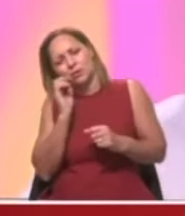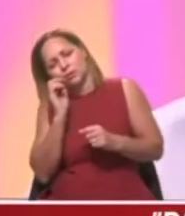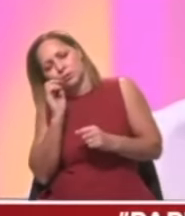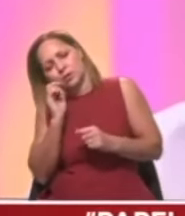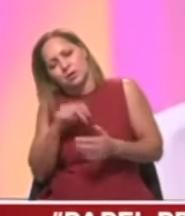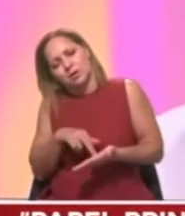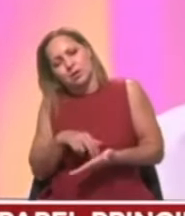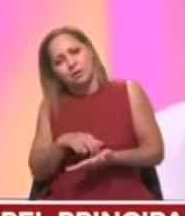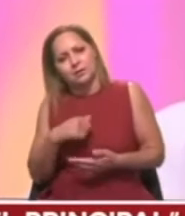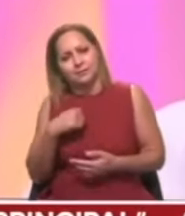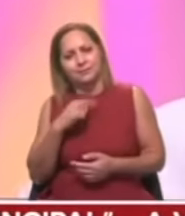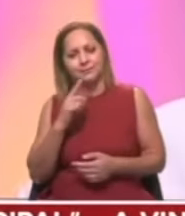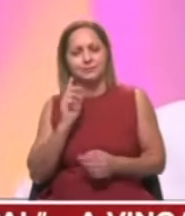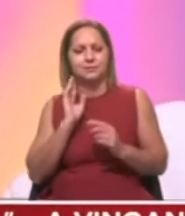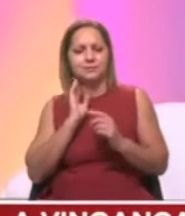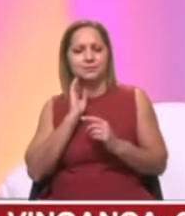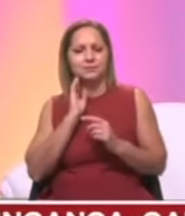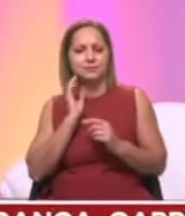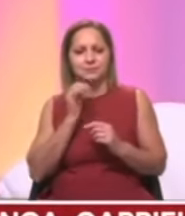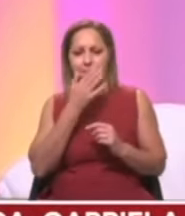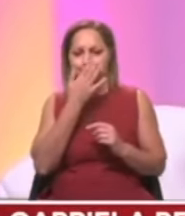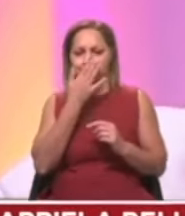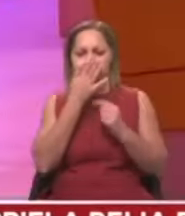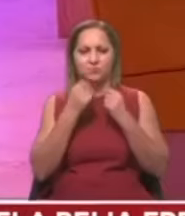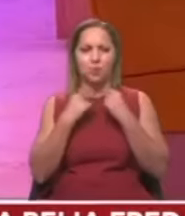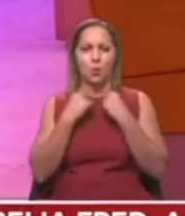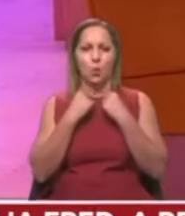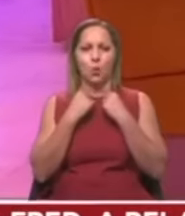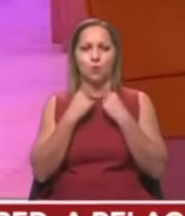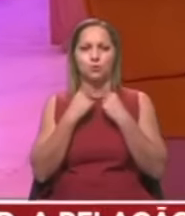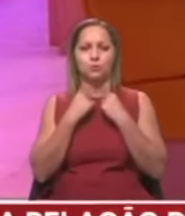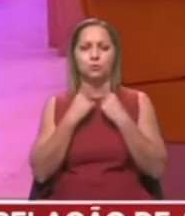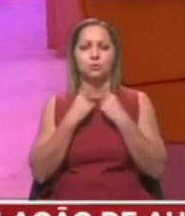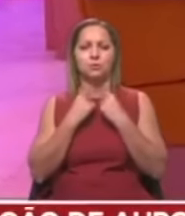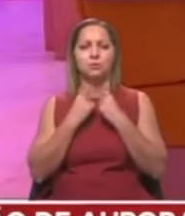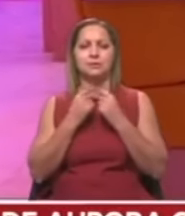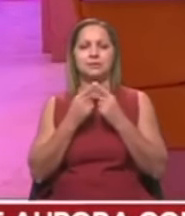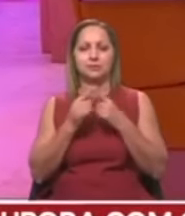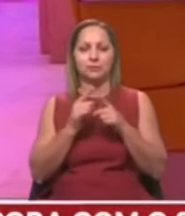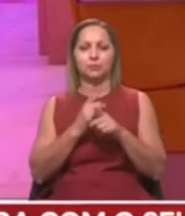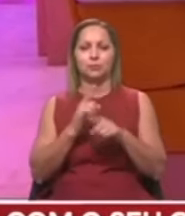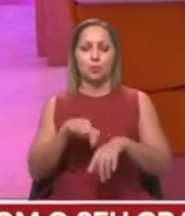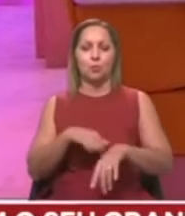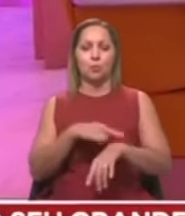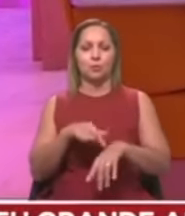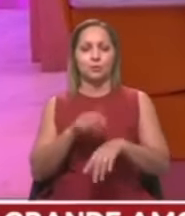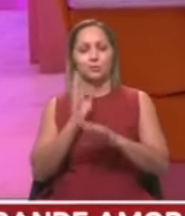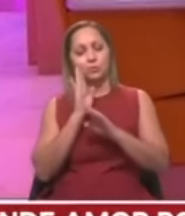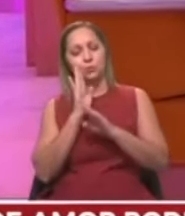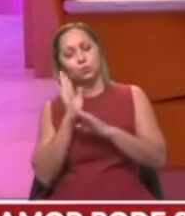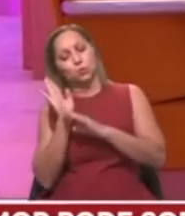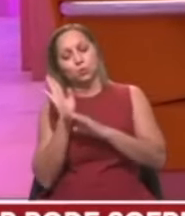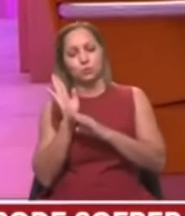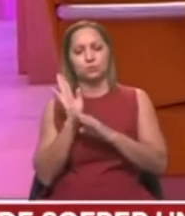que eu depois até fiquei aqui com uma situação aqui nestes ossos, fiquei com um osso mais cheio do que outro, porque andei realmente muito tempo assim torto, porque eu não